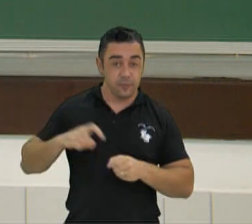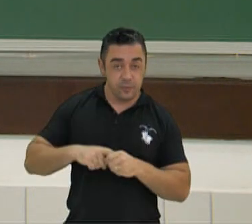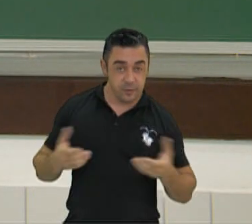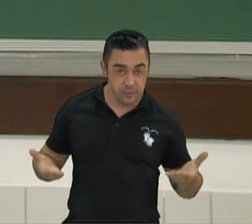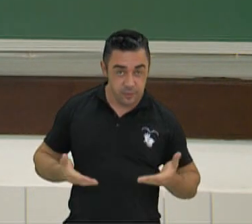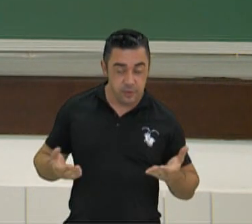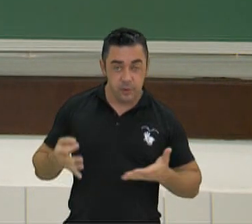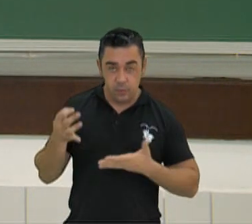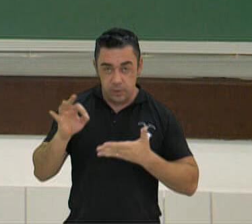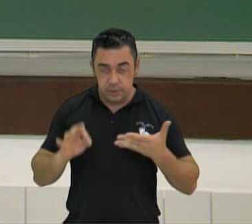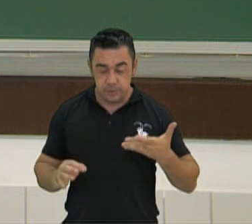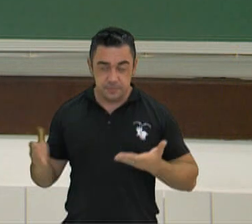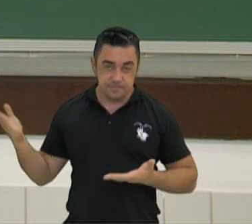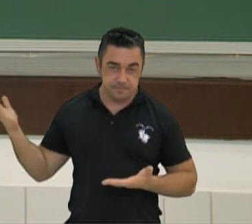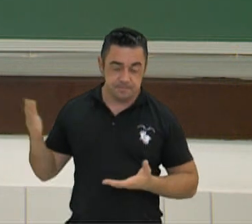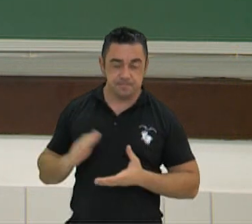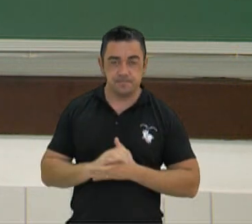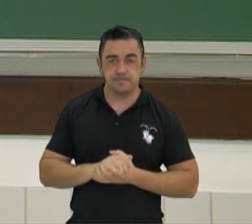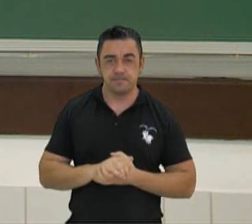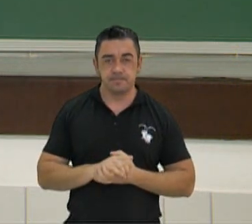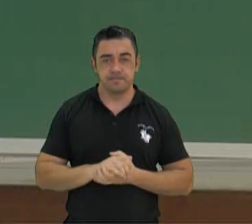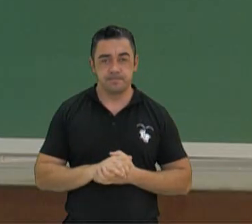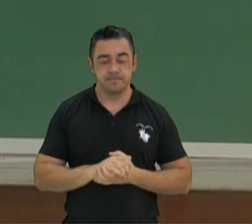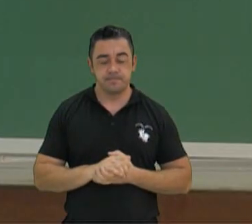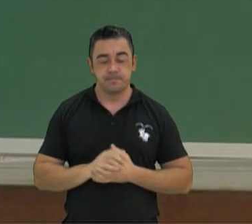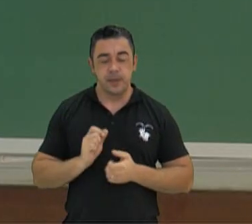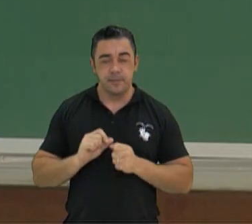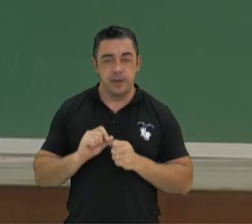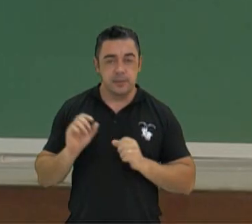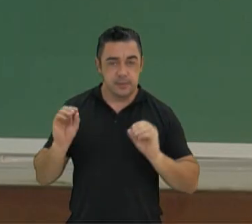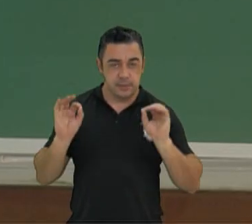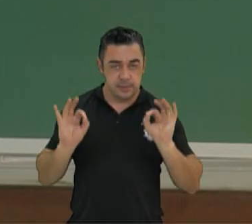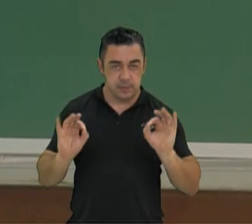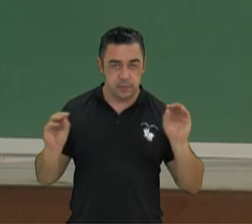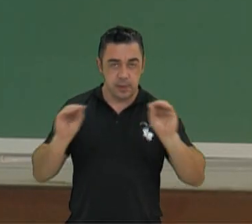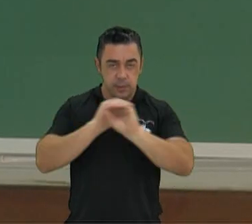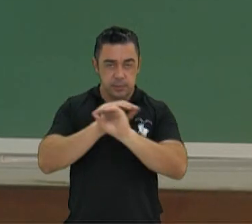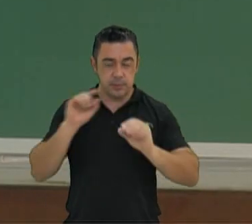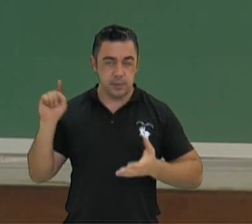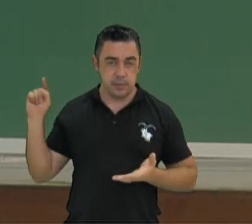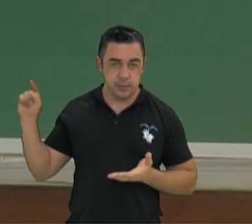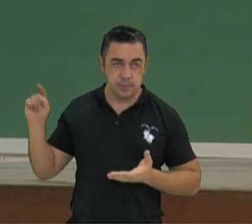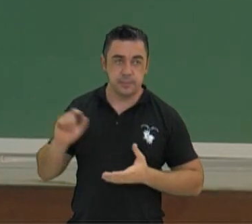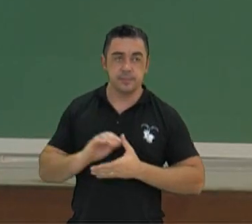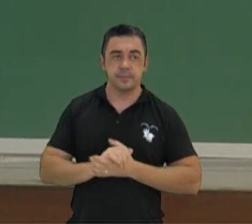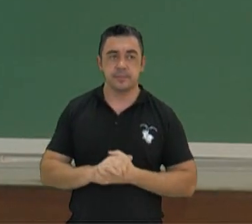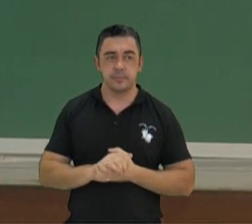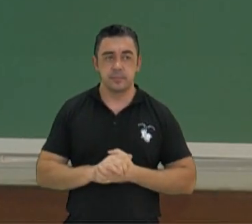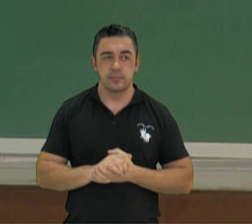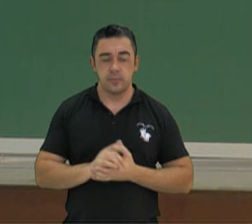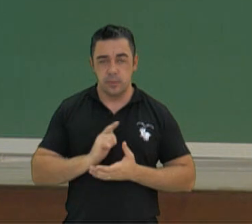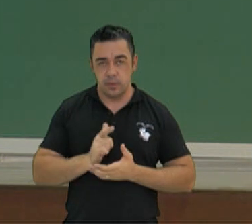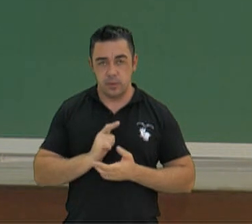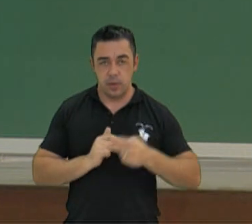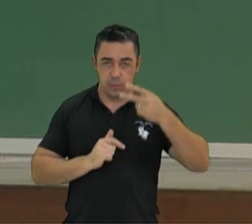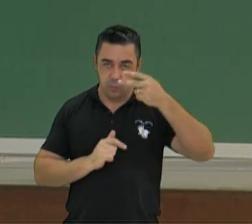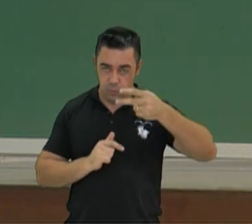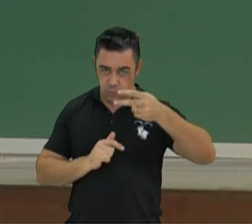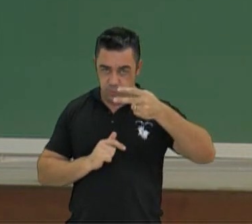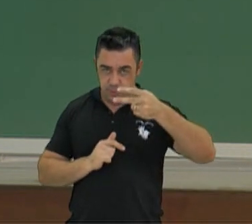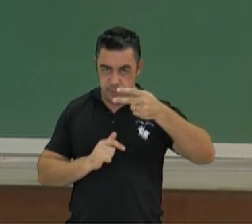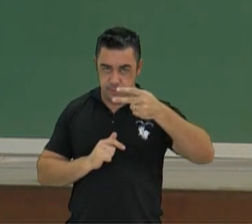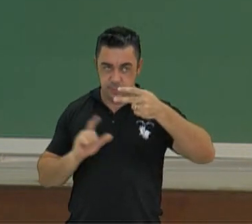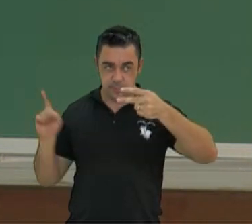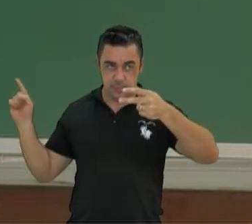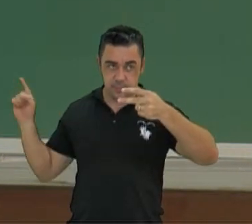Voltamos para corrigirmos o exercício. Vamos lá. Complete as seguintes equações envolvendo as reações de alceno. Então aqui eu tenho uma dupla